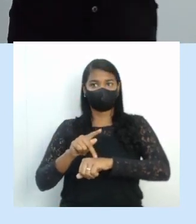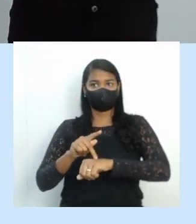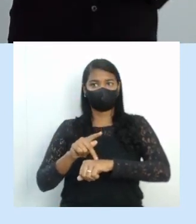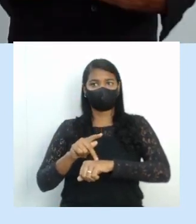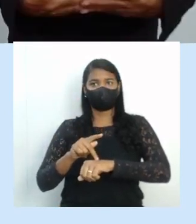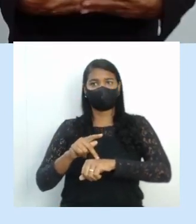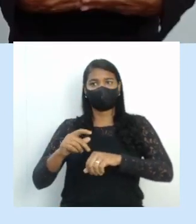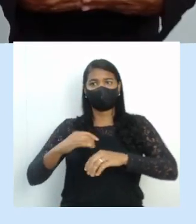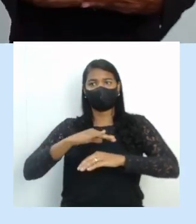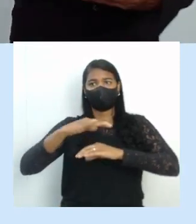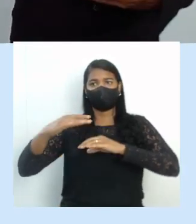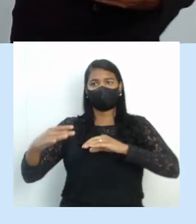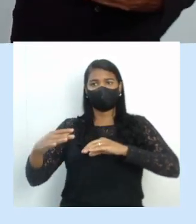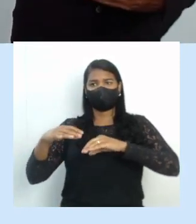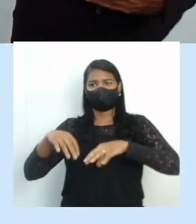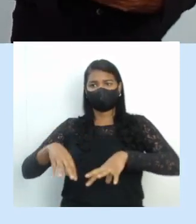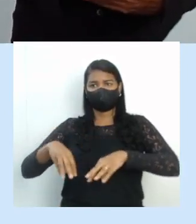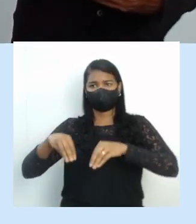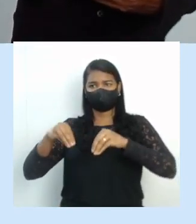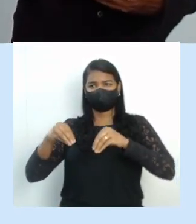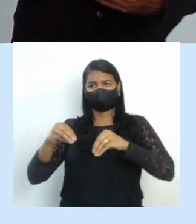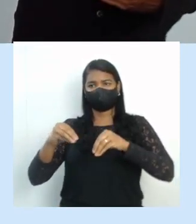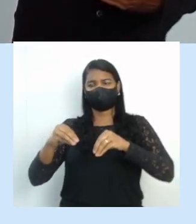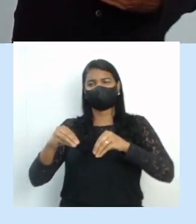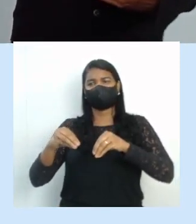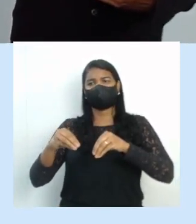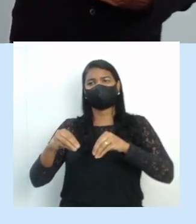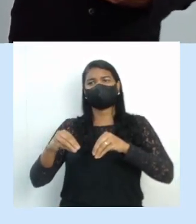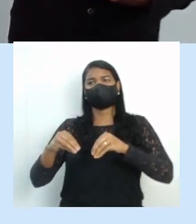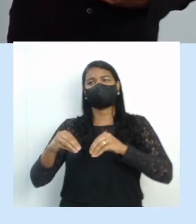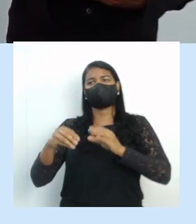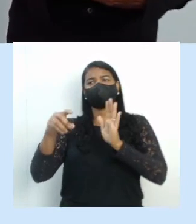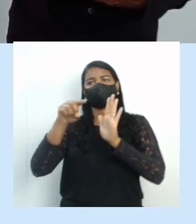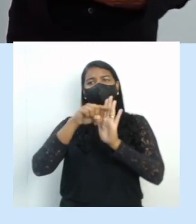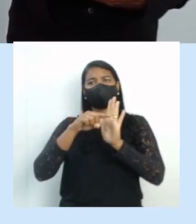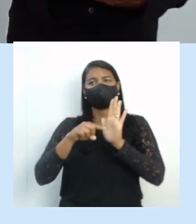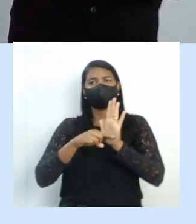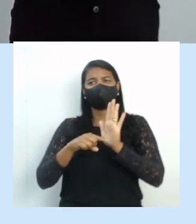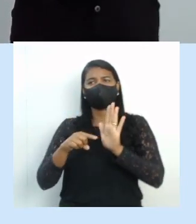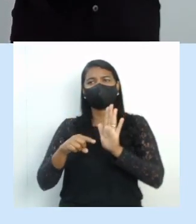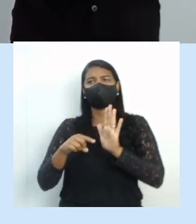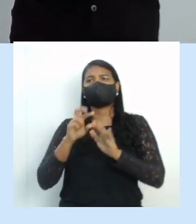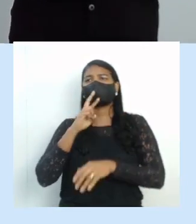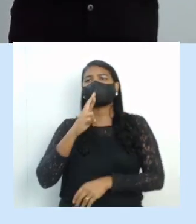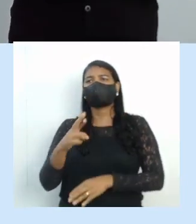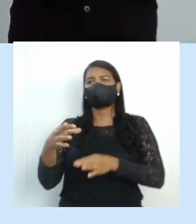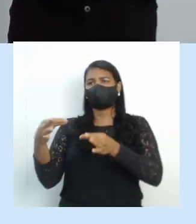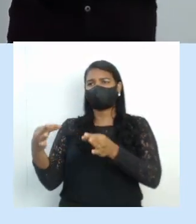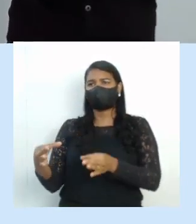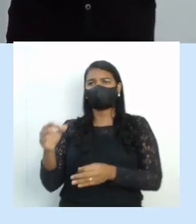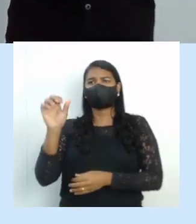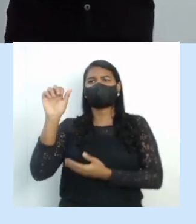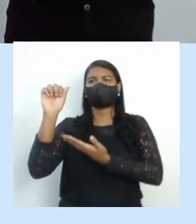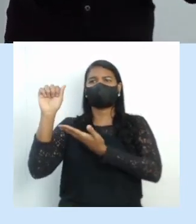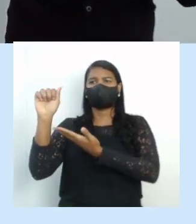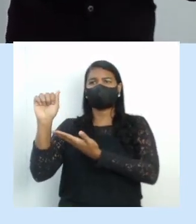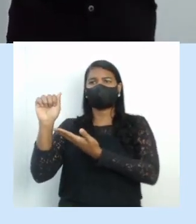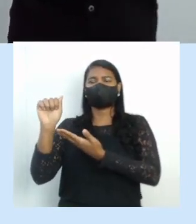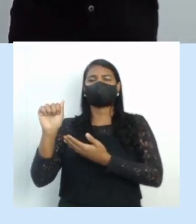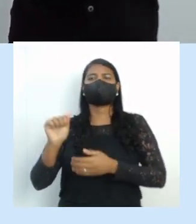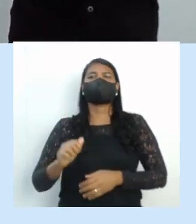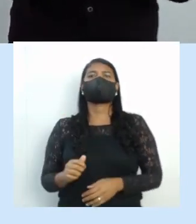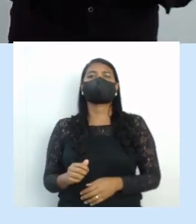crosta terrestre, assinale a alternativa correta. Tem ali, letra A. As